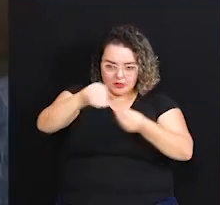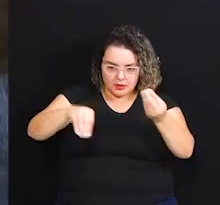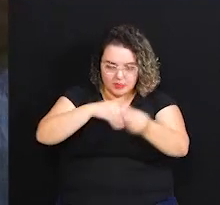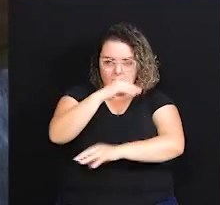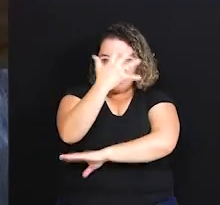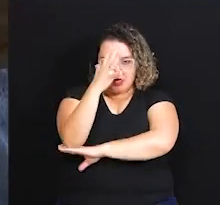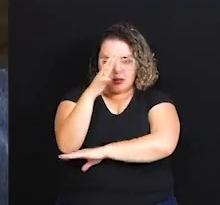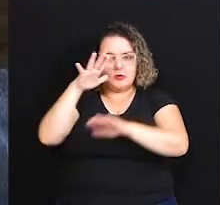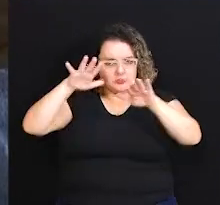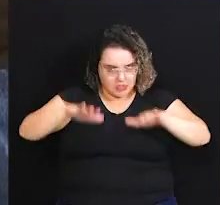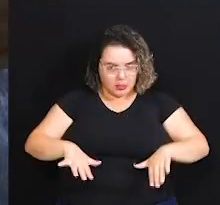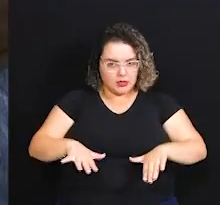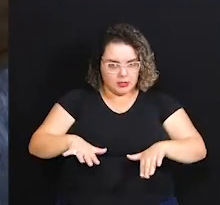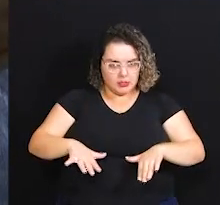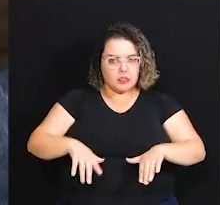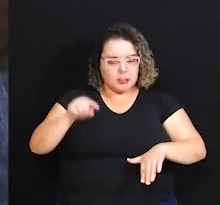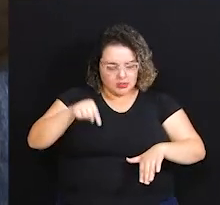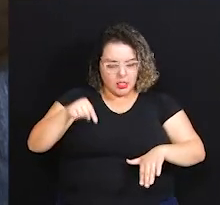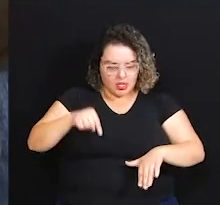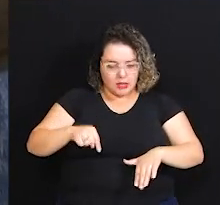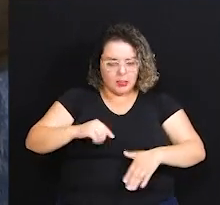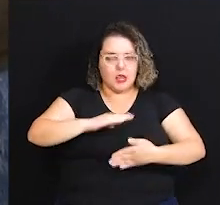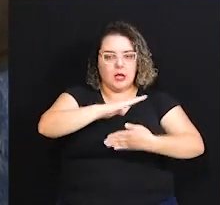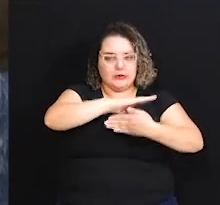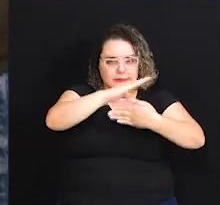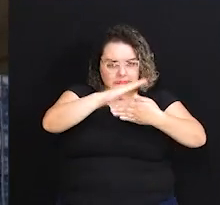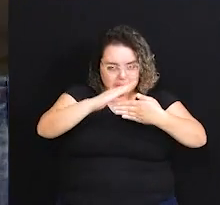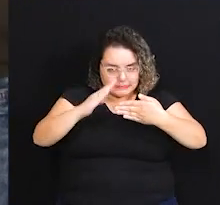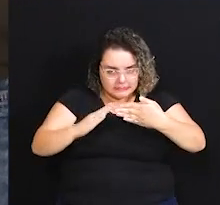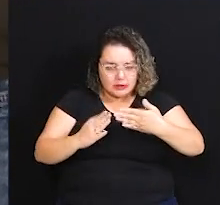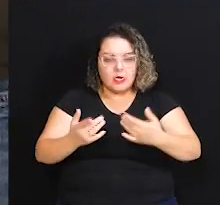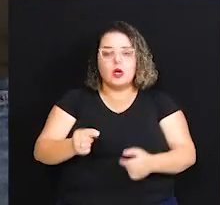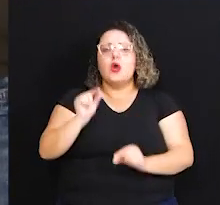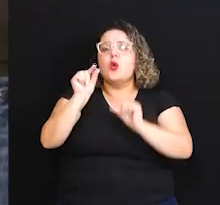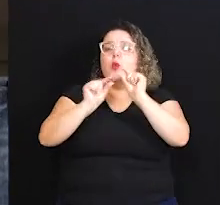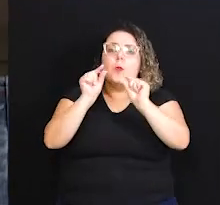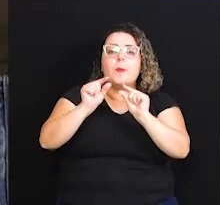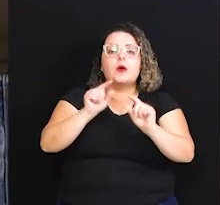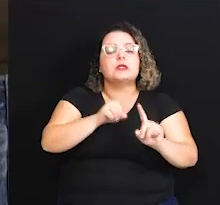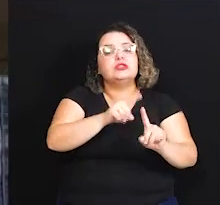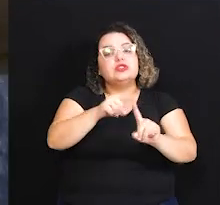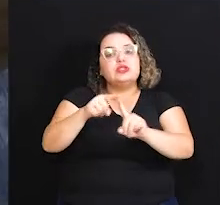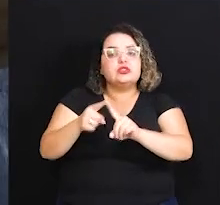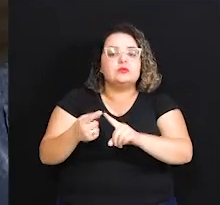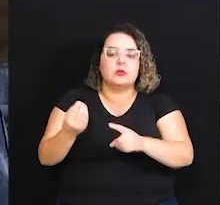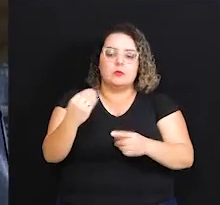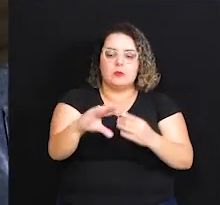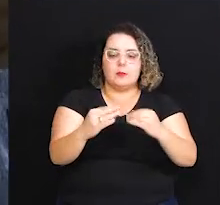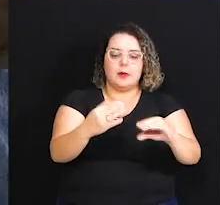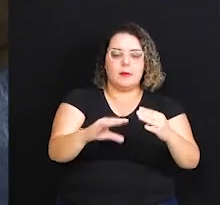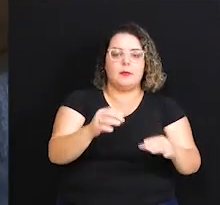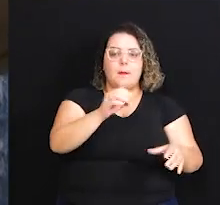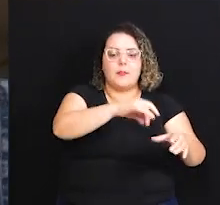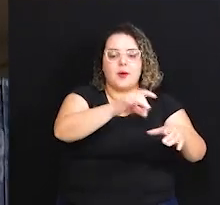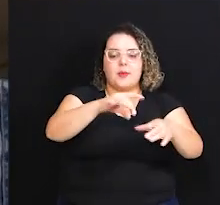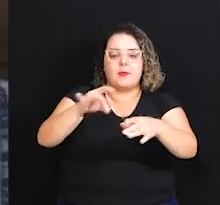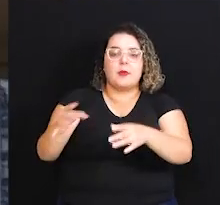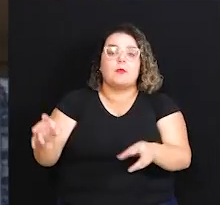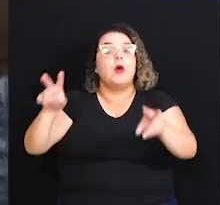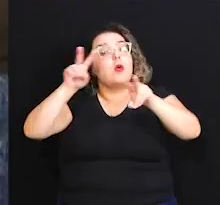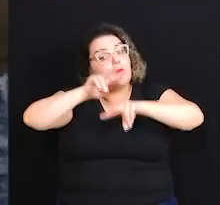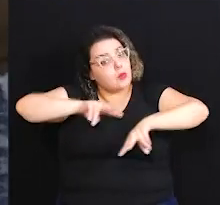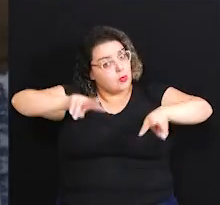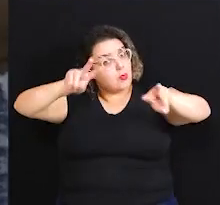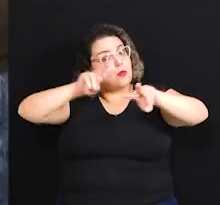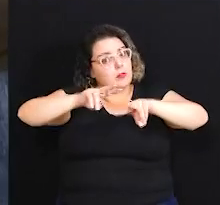árvores nativas, que são nativas da Mata Atlântica mesmo, e um pouquinho de espécies que foram introduzidas para dar um visual